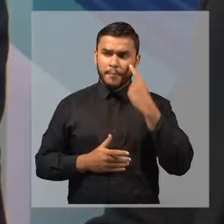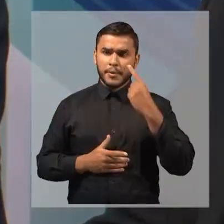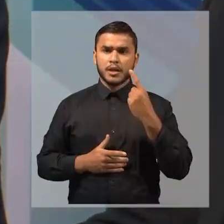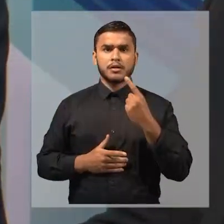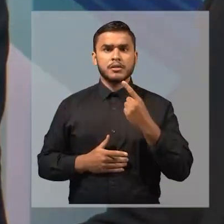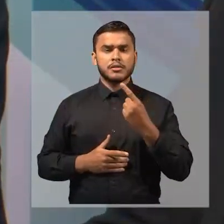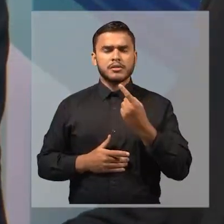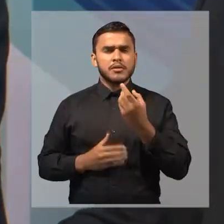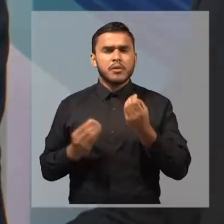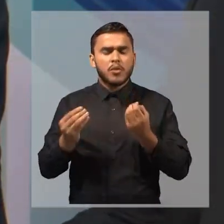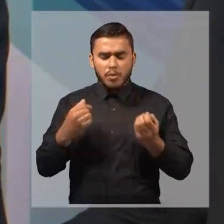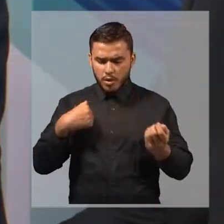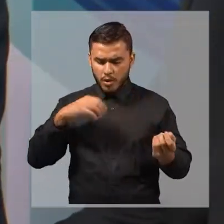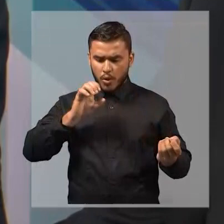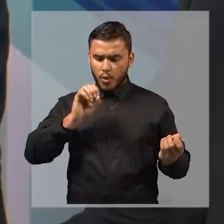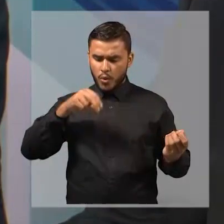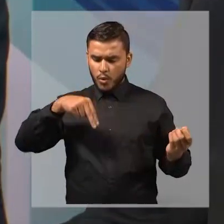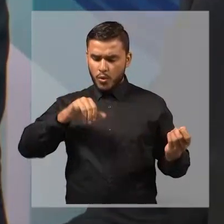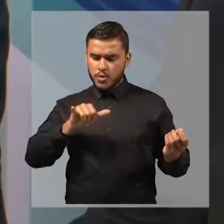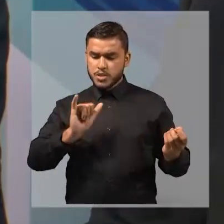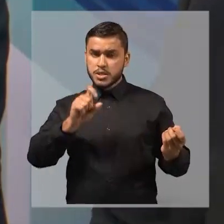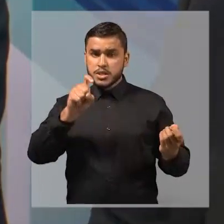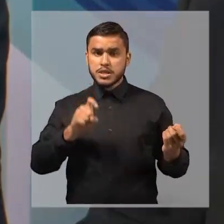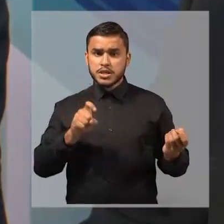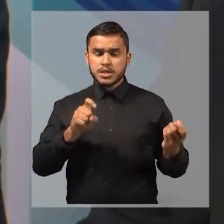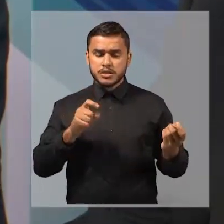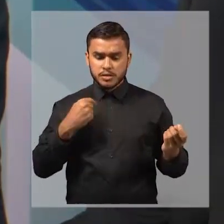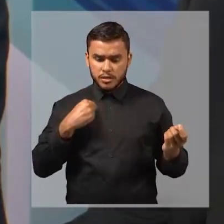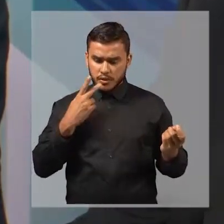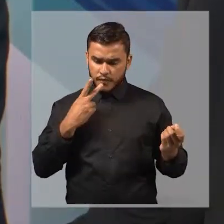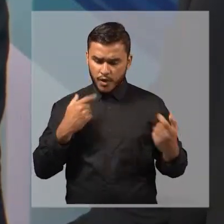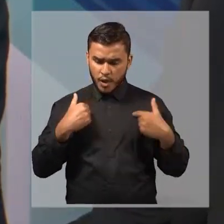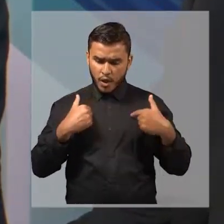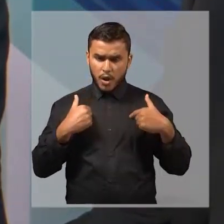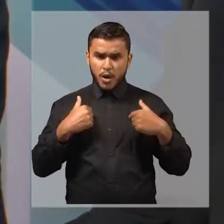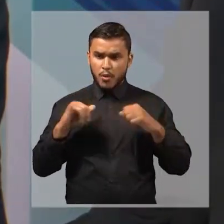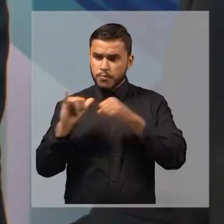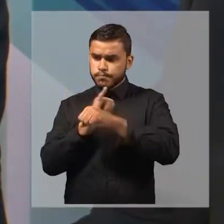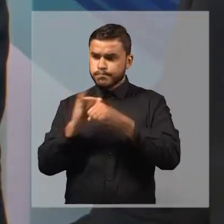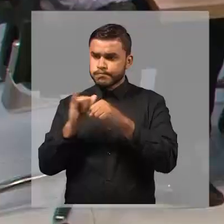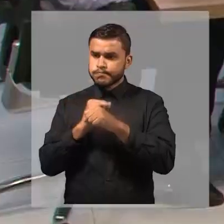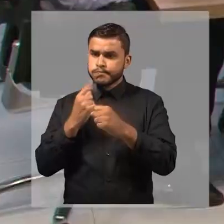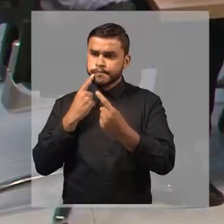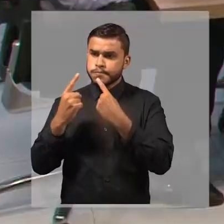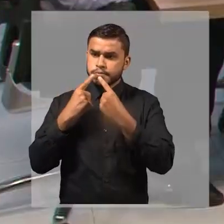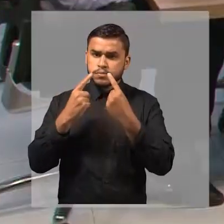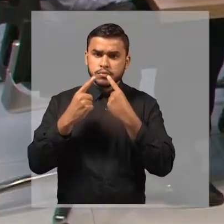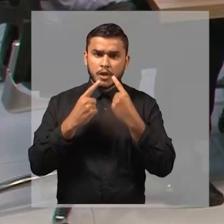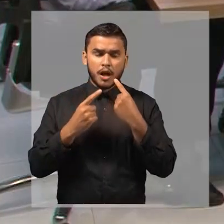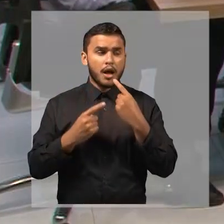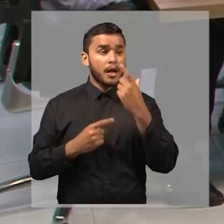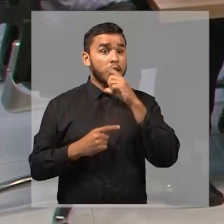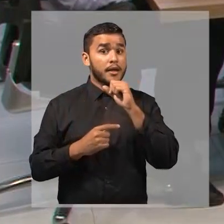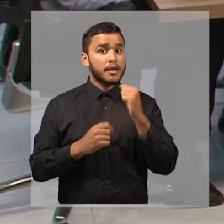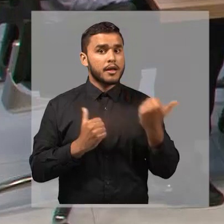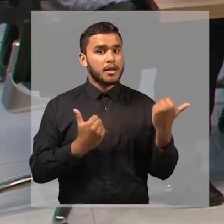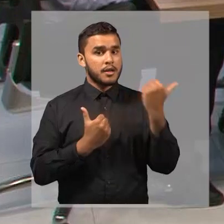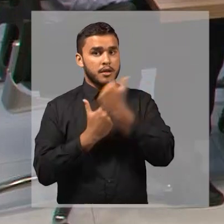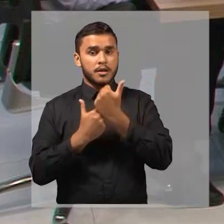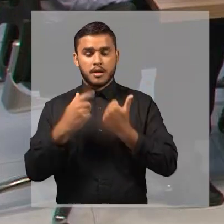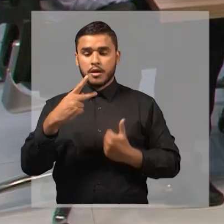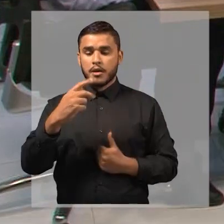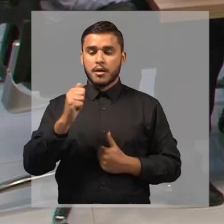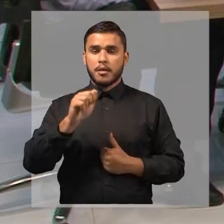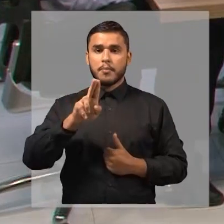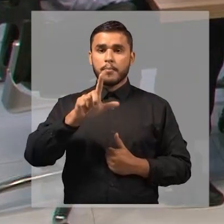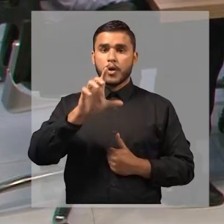Ele diz isso, ele é o articulador, né, na Câmara do Governo, não é? Deveria ser. Quem assumiu deveria esse papel ser, né, foi o Paulo